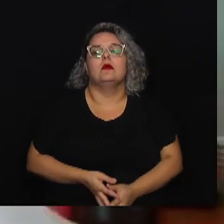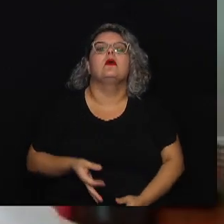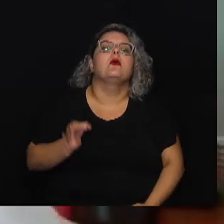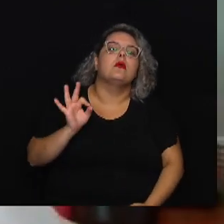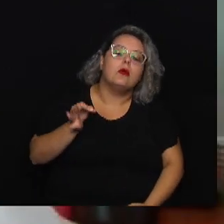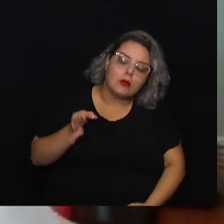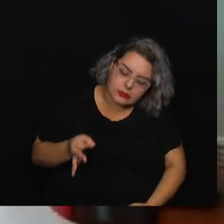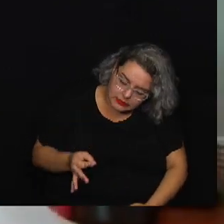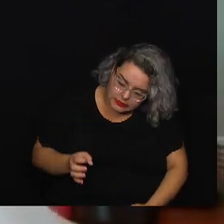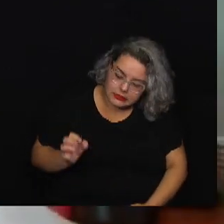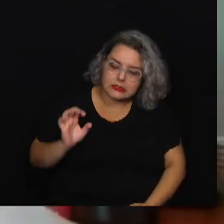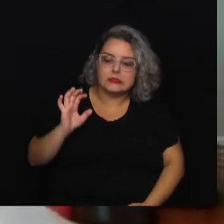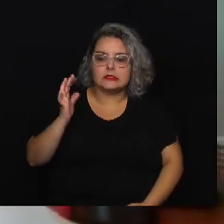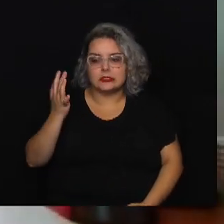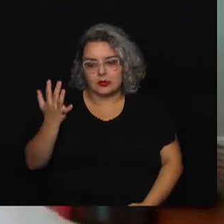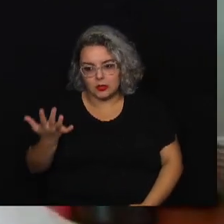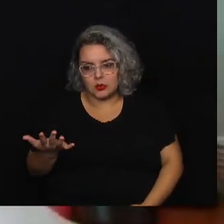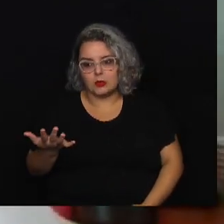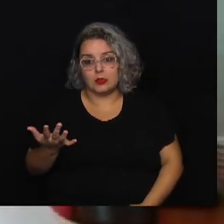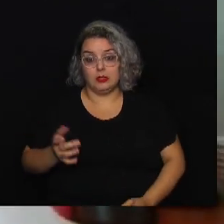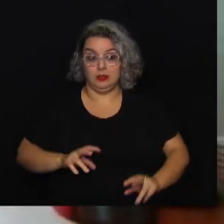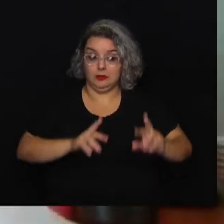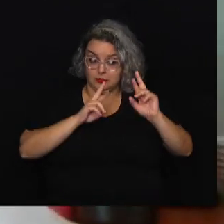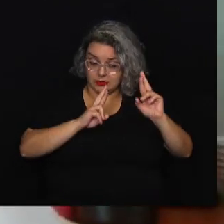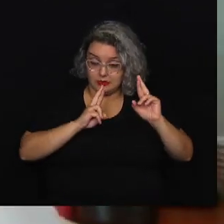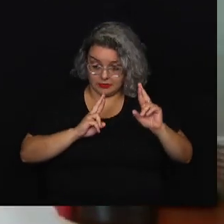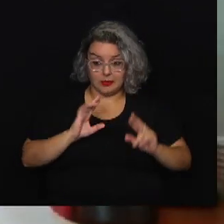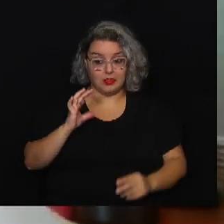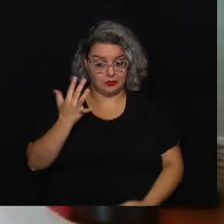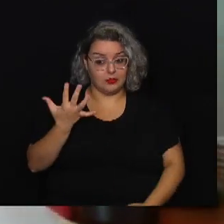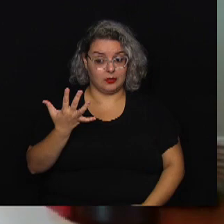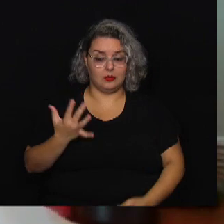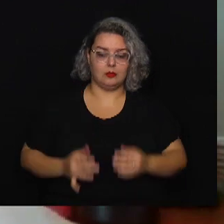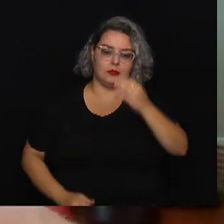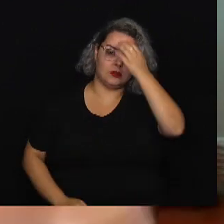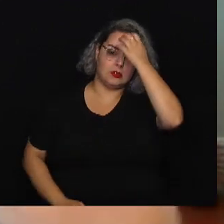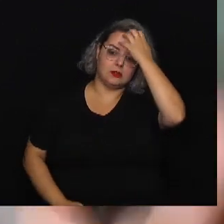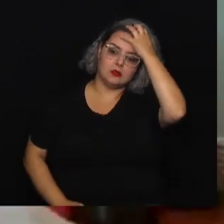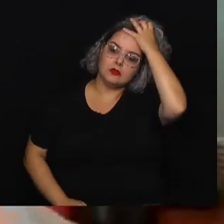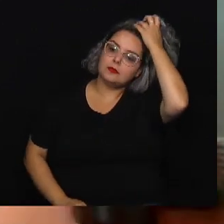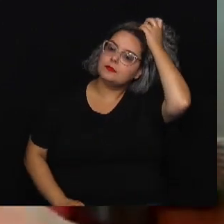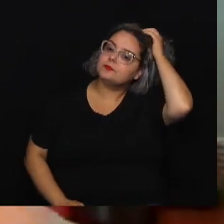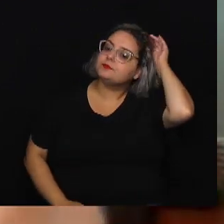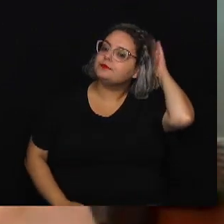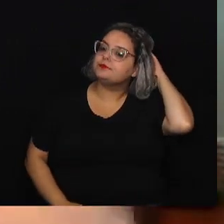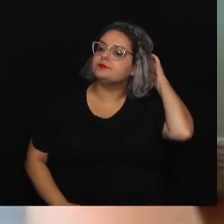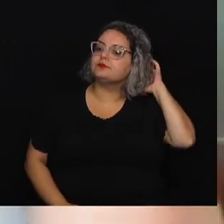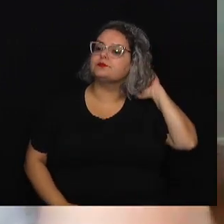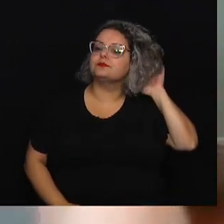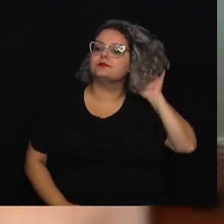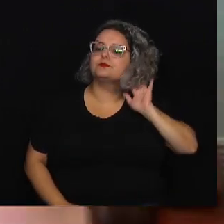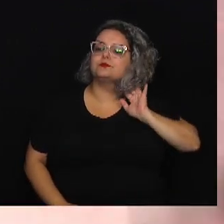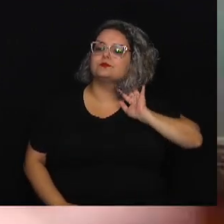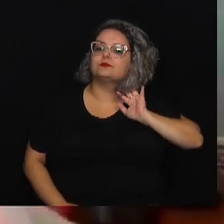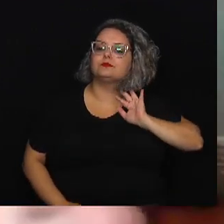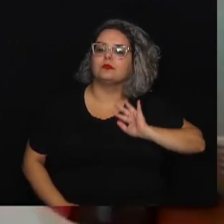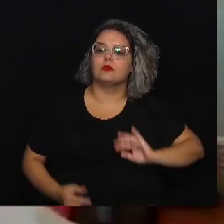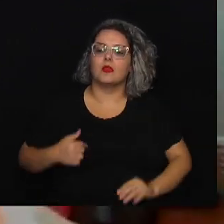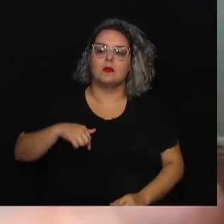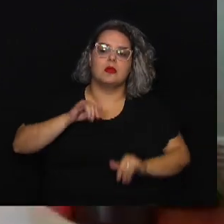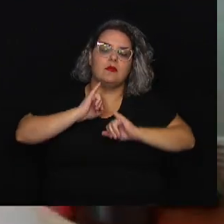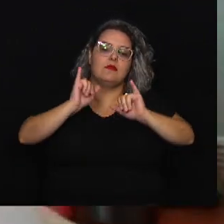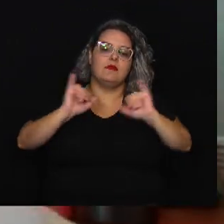acontece, né? Eu espero que aconteça, mas né, eu saio falando, né? Mas